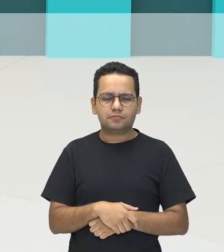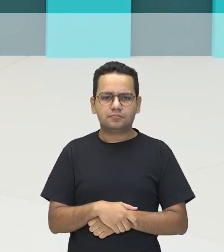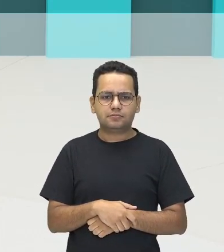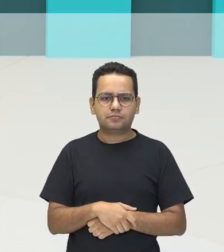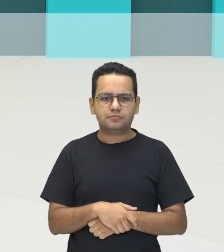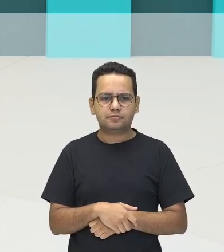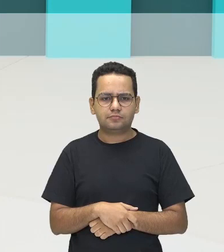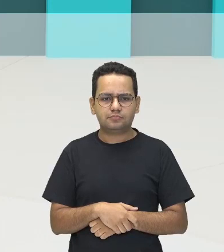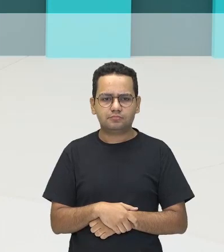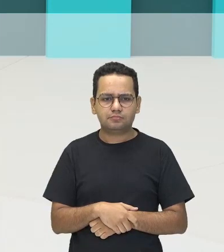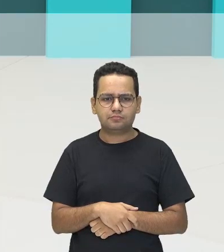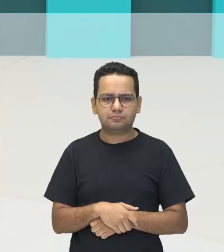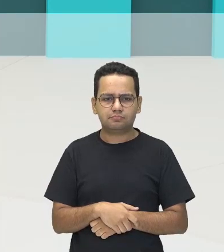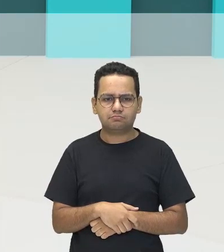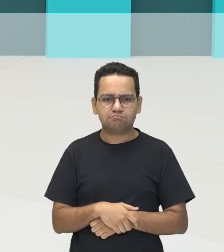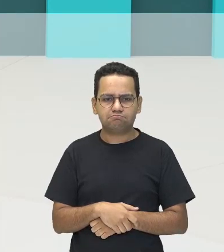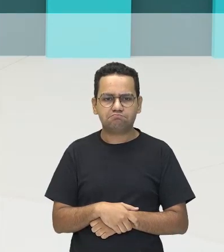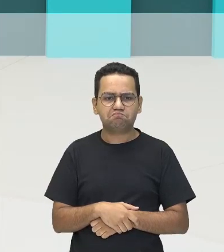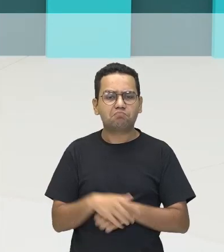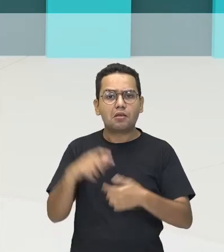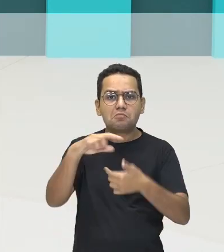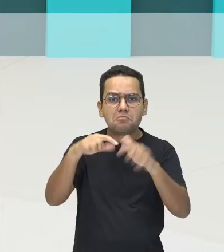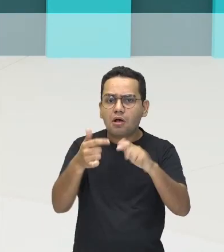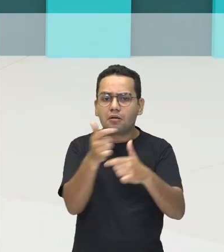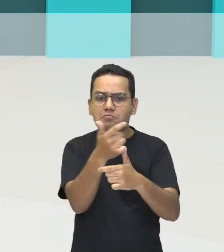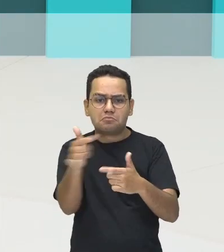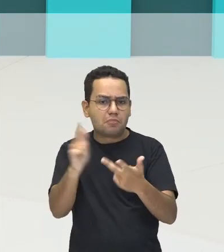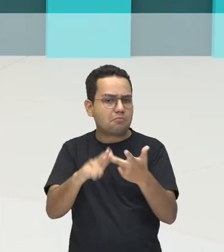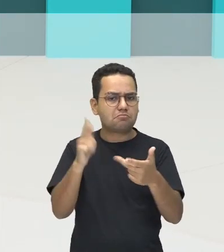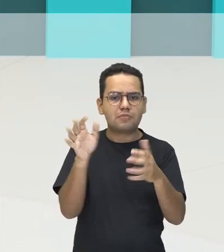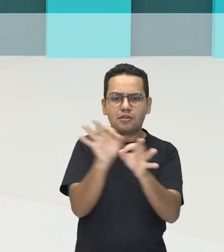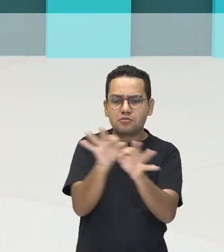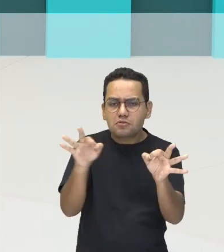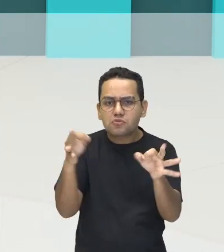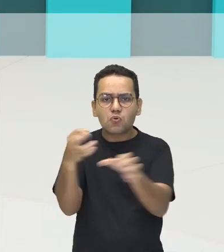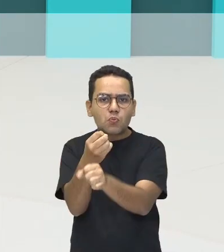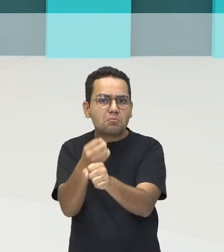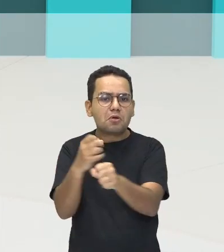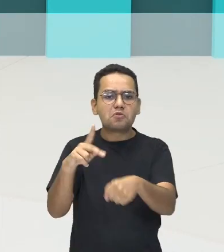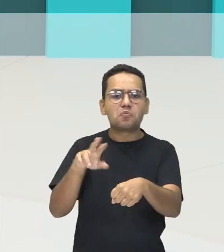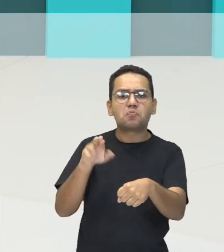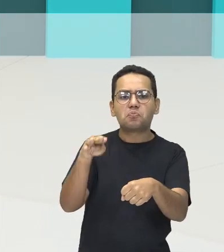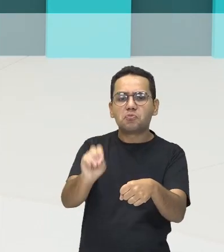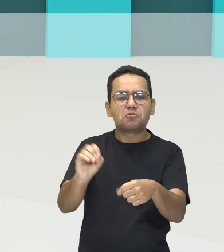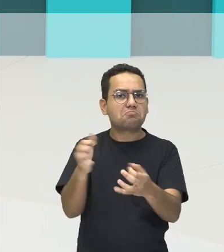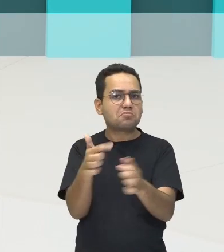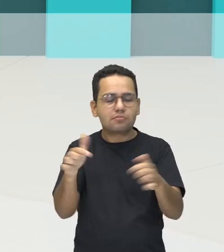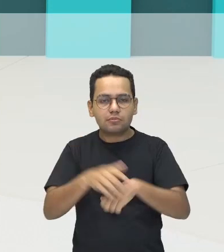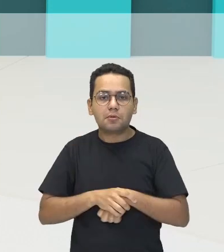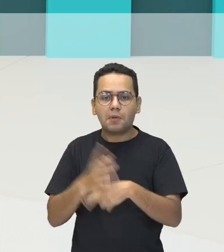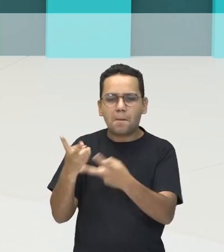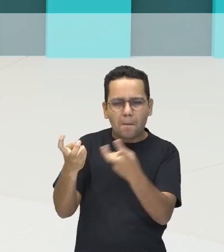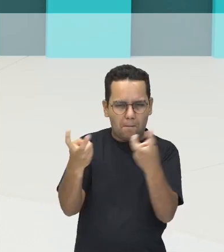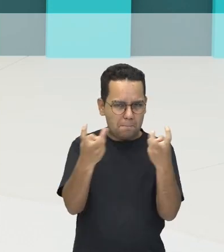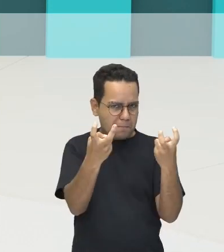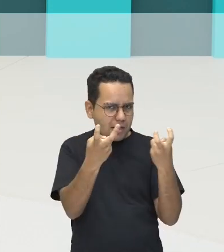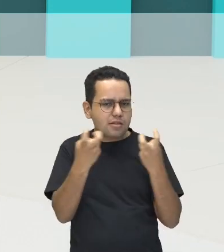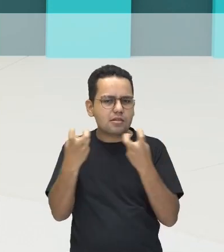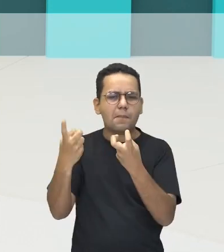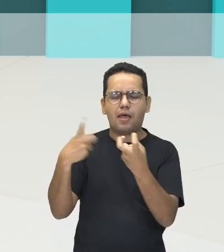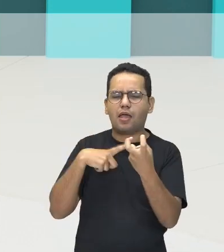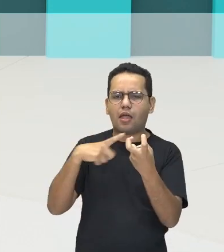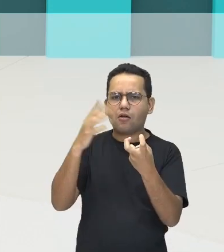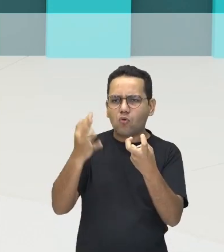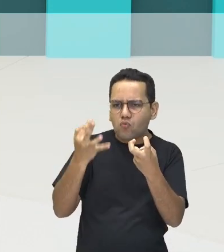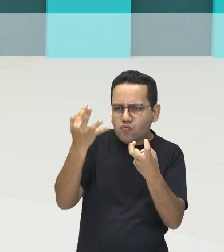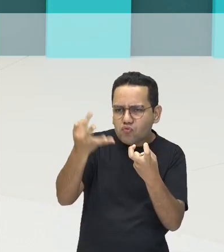Acompanhem comigo aí, que vai aparecer. Sem esquadro, sem nível, sem fio de prumo, traçarás perspectivas,